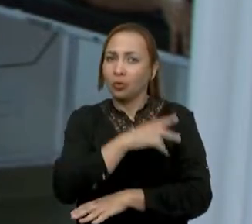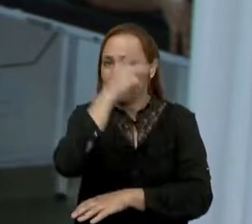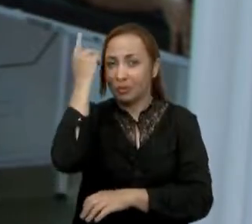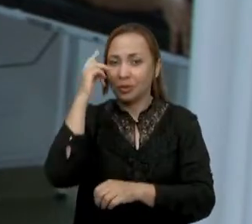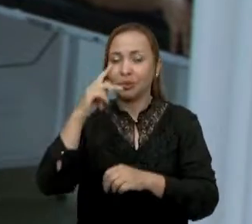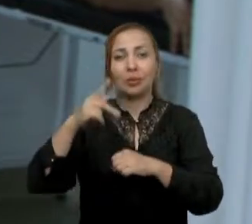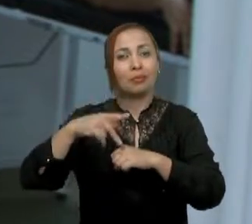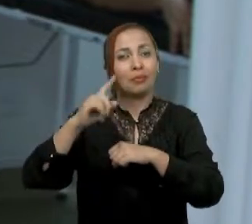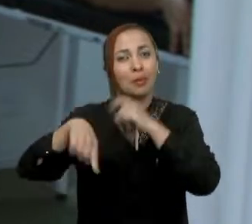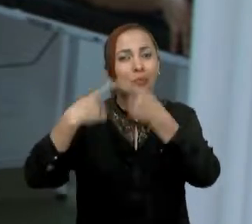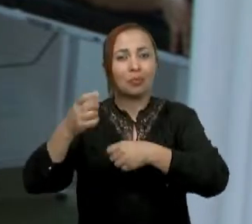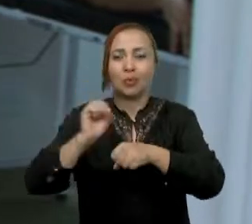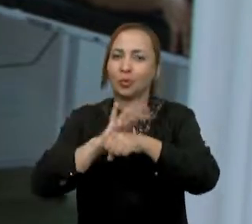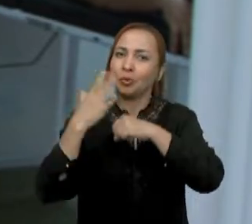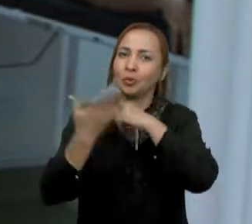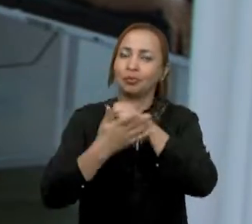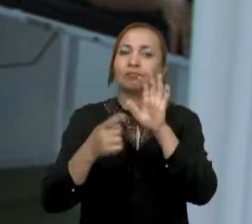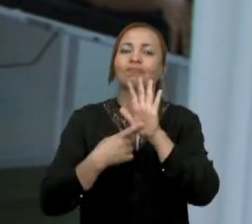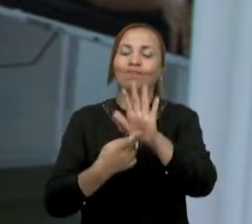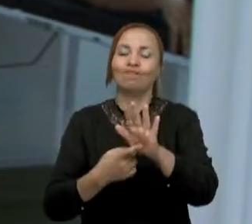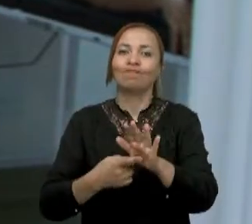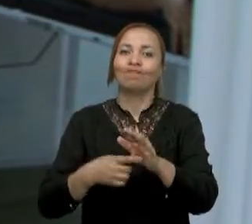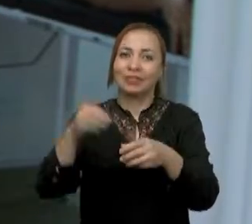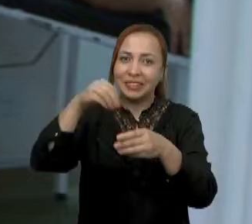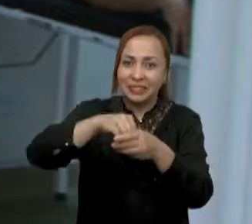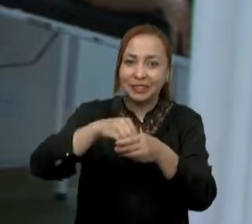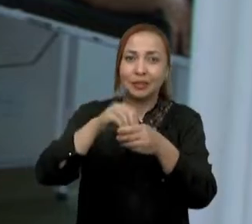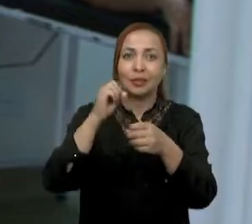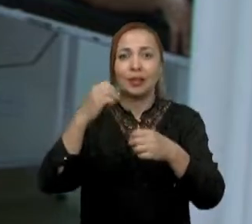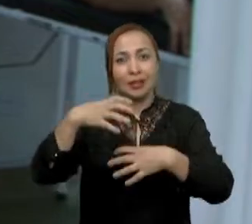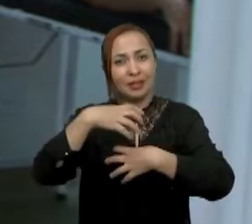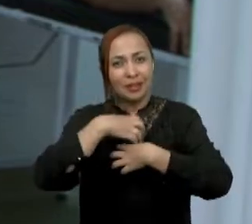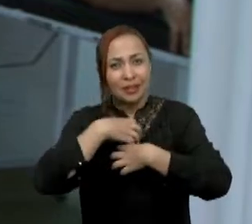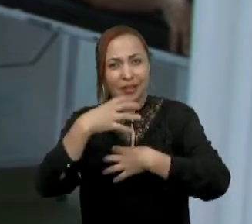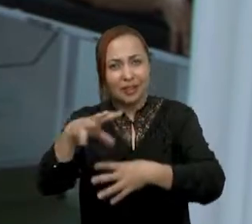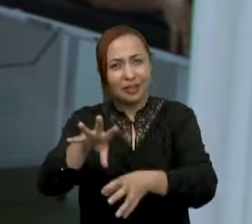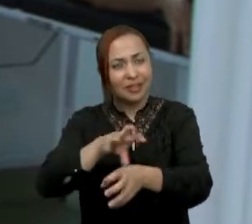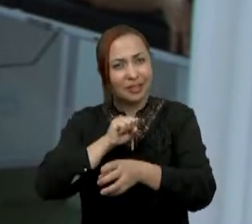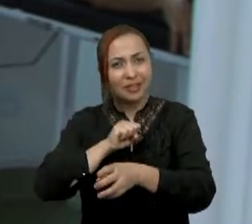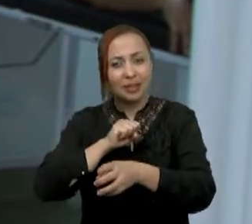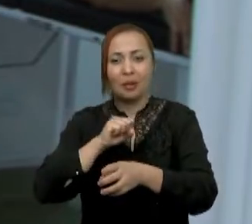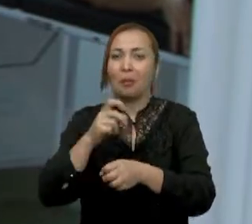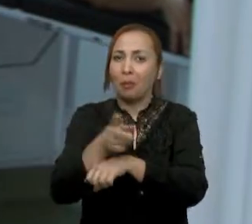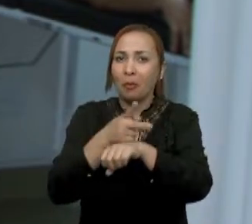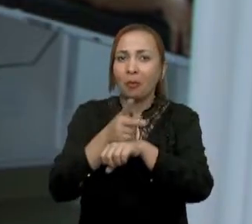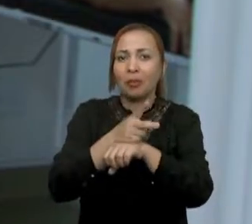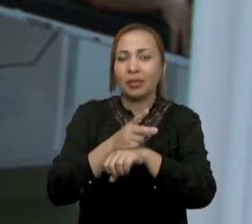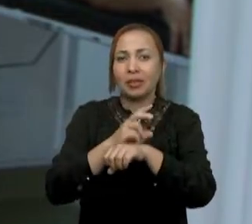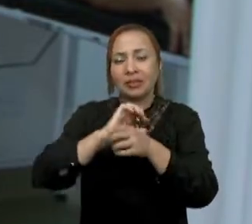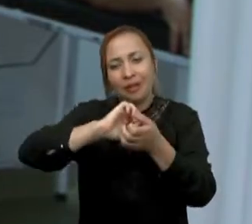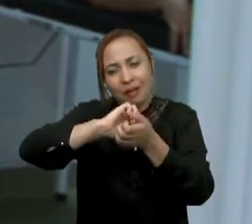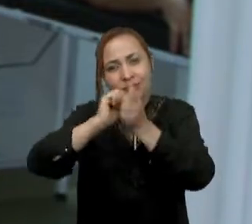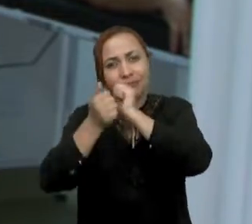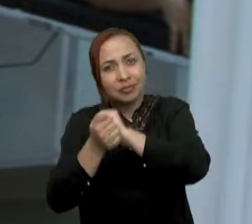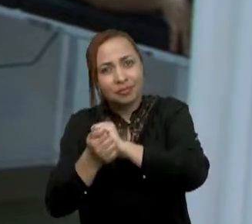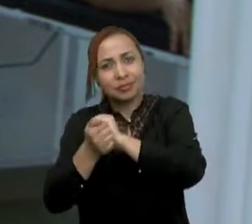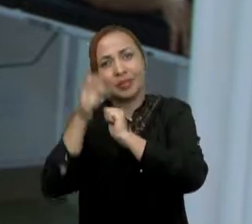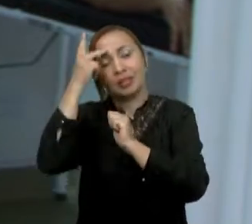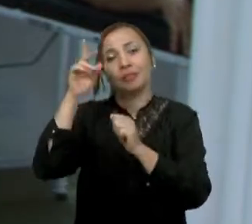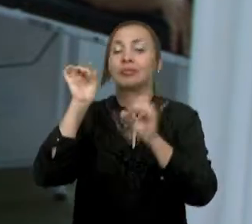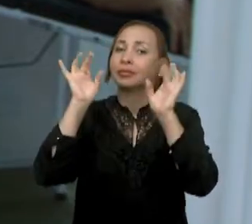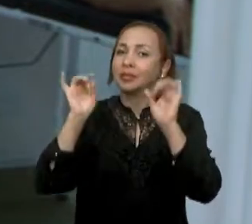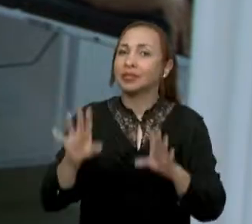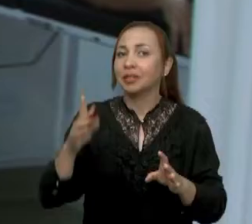que as pessoas possam convide ela tá apresento e a gente dentro desses sintomas a gente vem buscando encaixar ou procurar